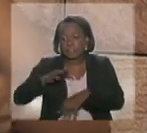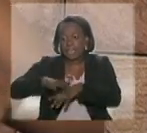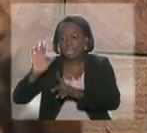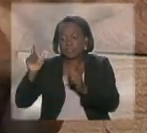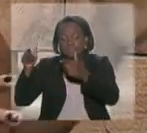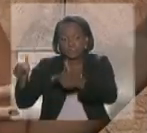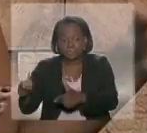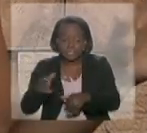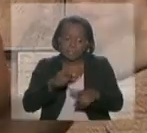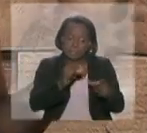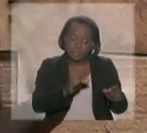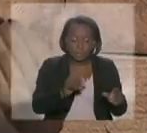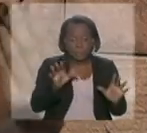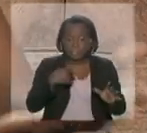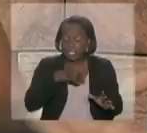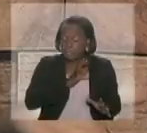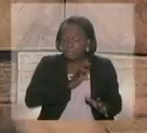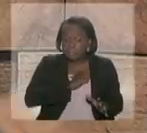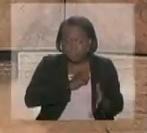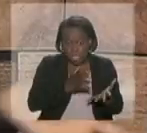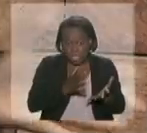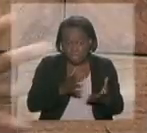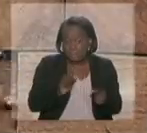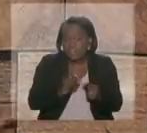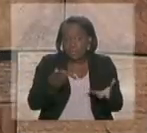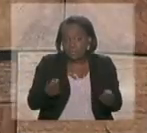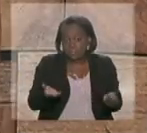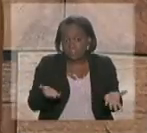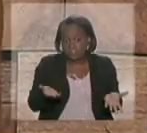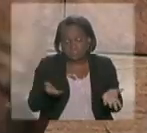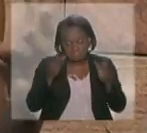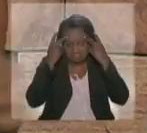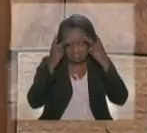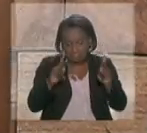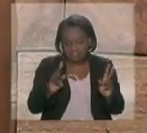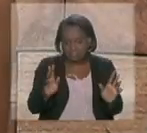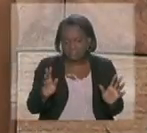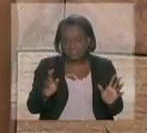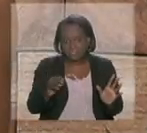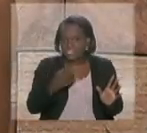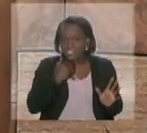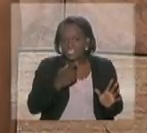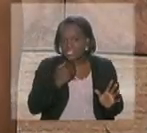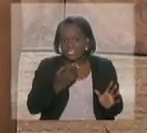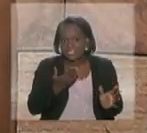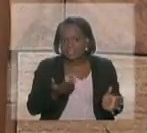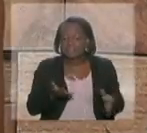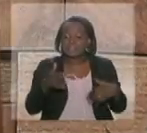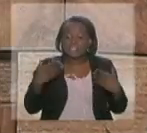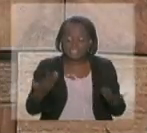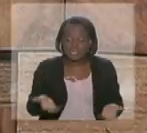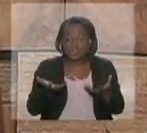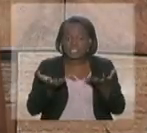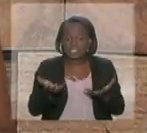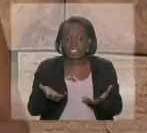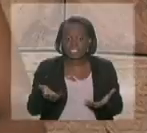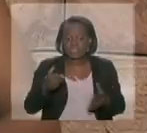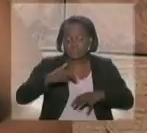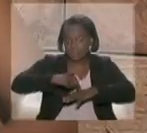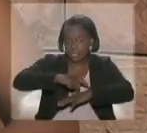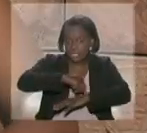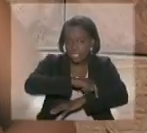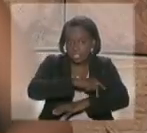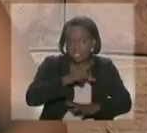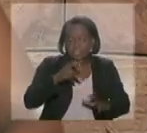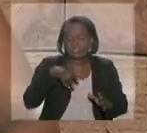mais assim o mercado tá mas se a pessoa é apaixonada por aquilo vai fazer como no meu caso não tem muito jeito né então eu quis essa